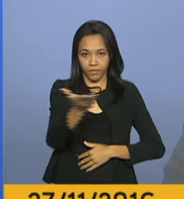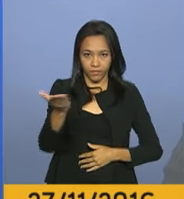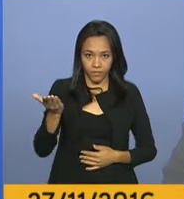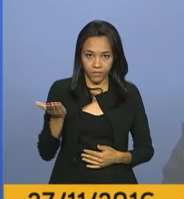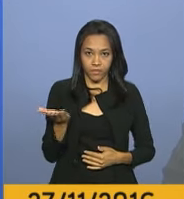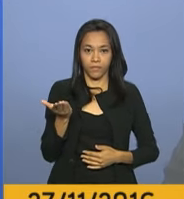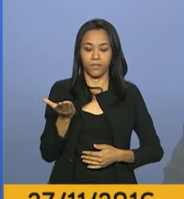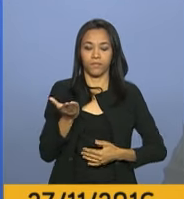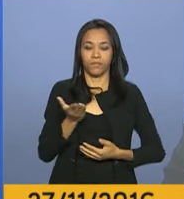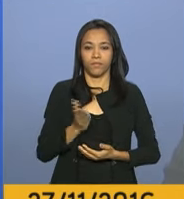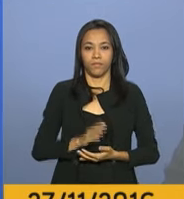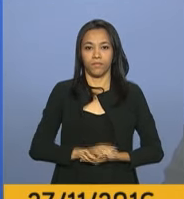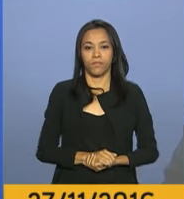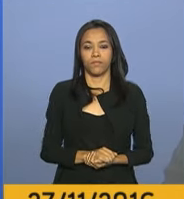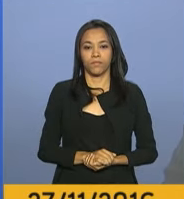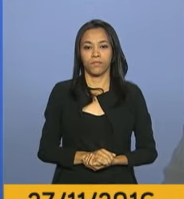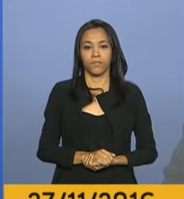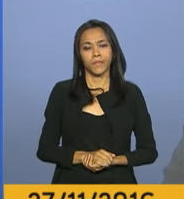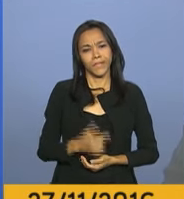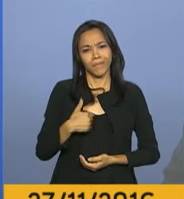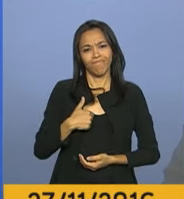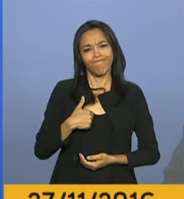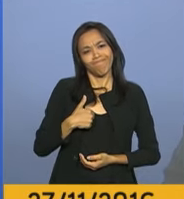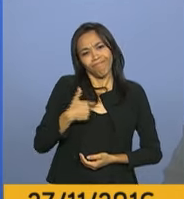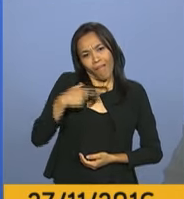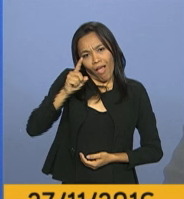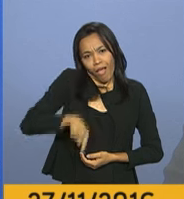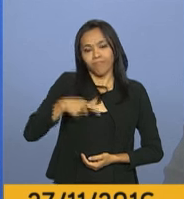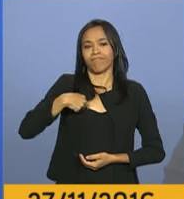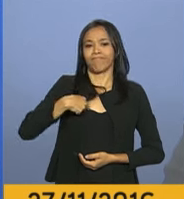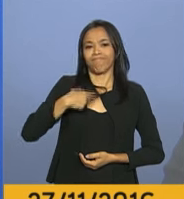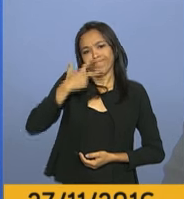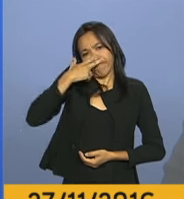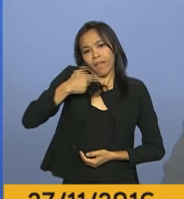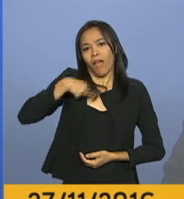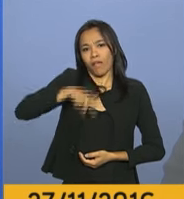que nos pareceu importante,